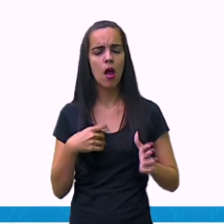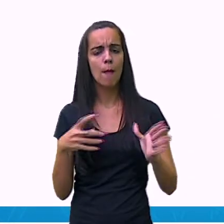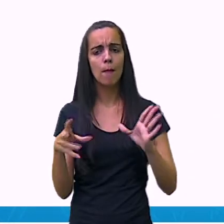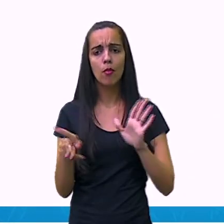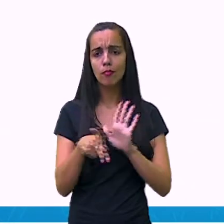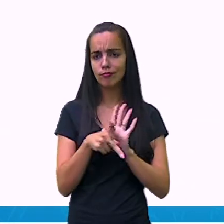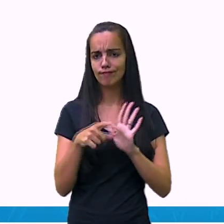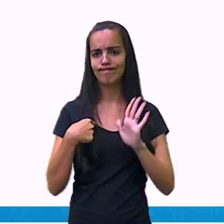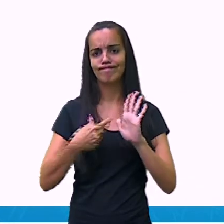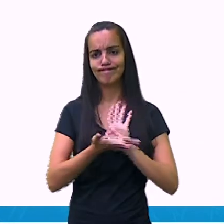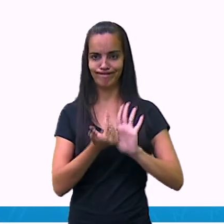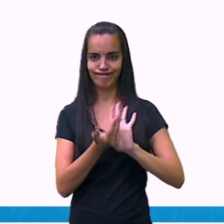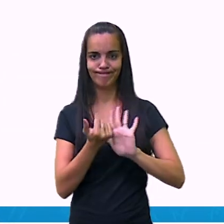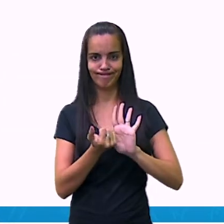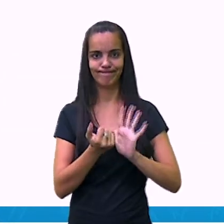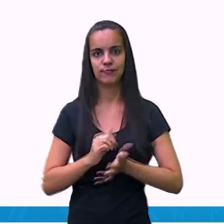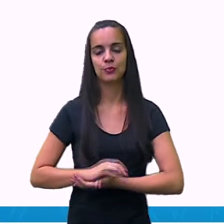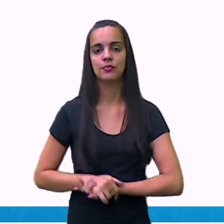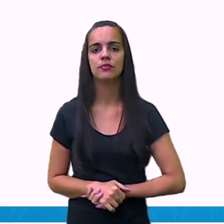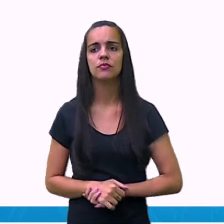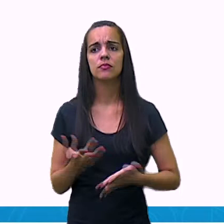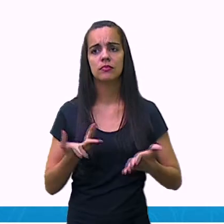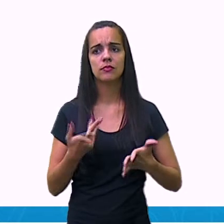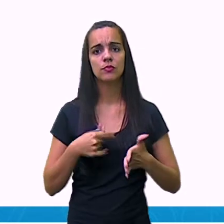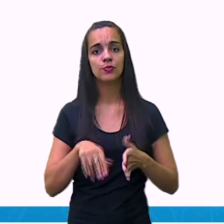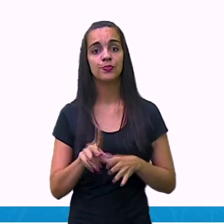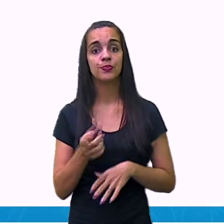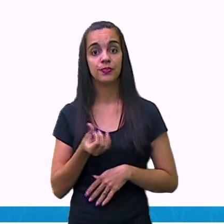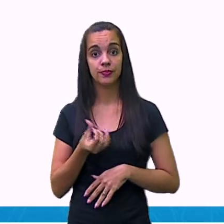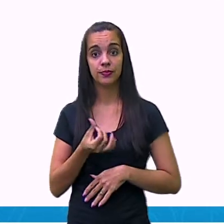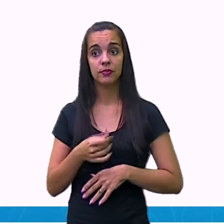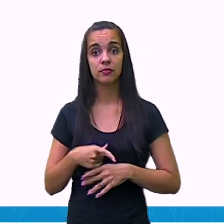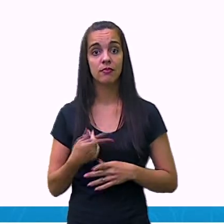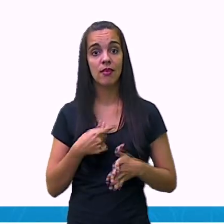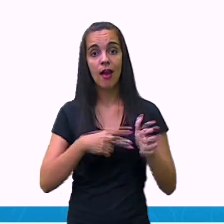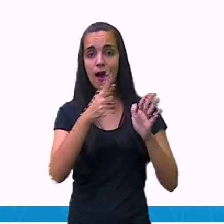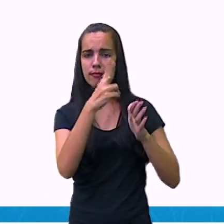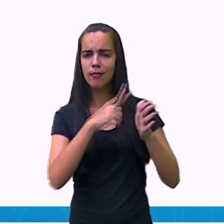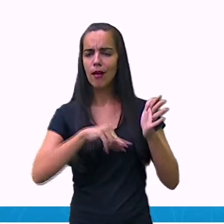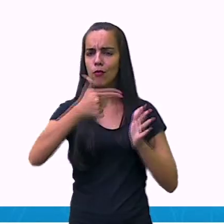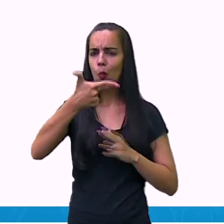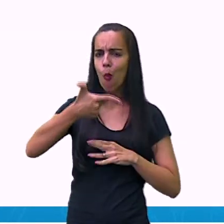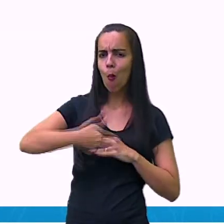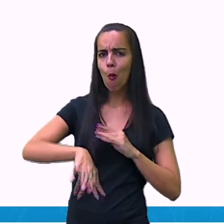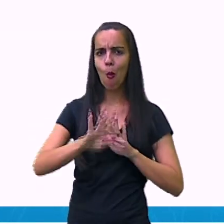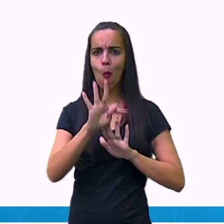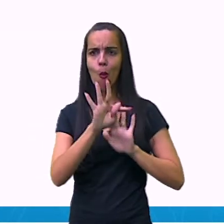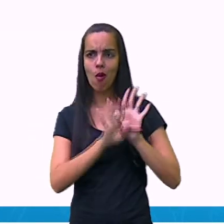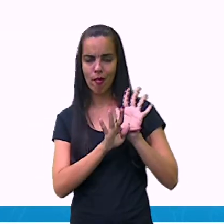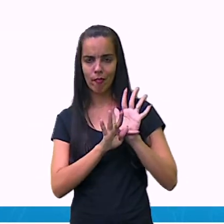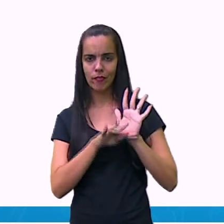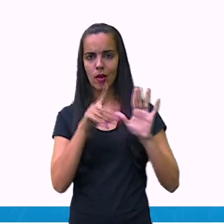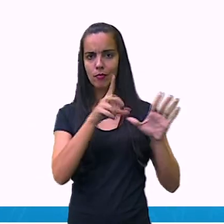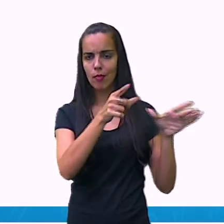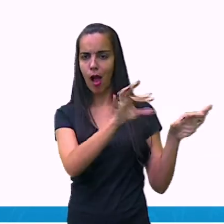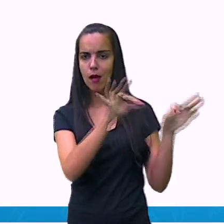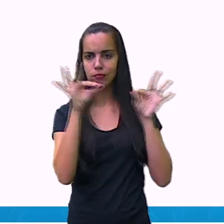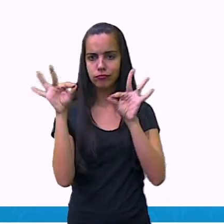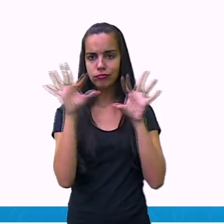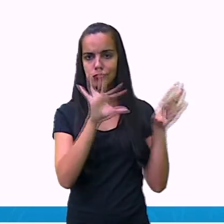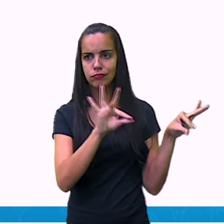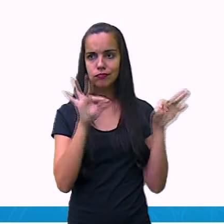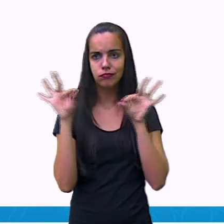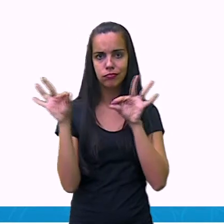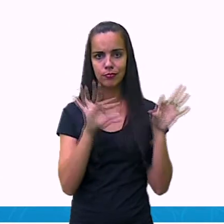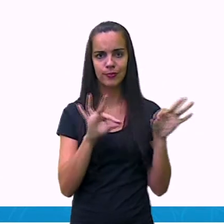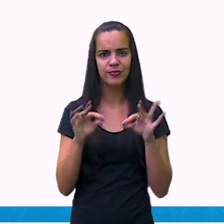figurado. Seguindo, releia o texto e retire. Você